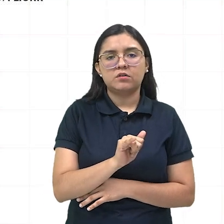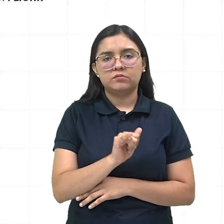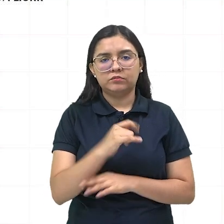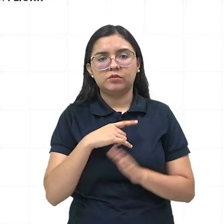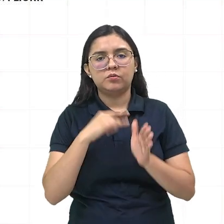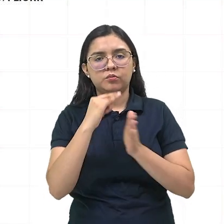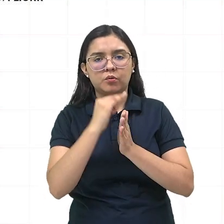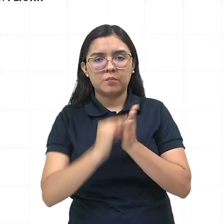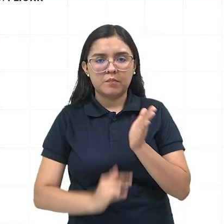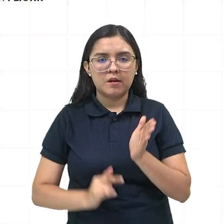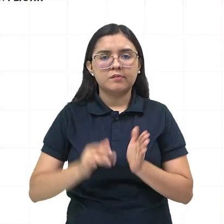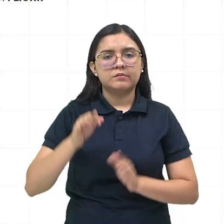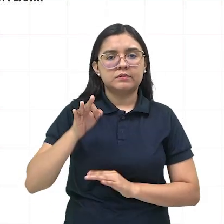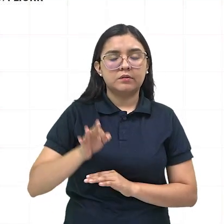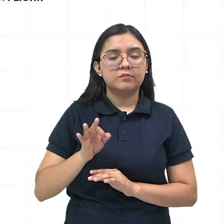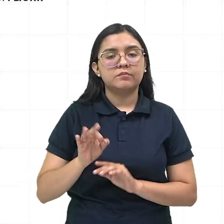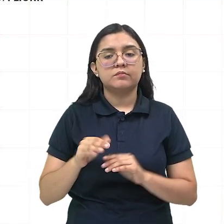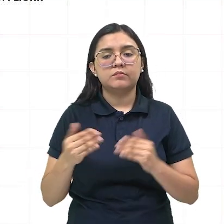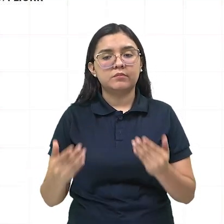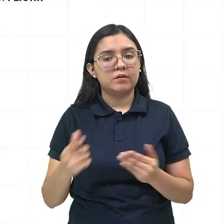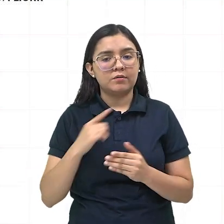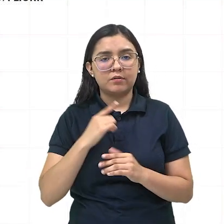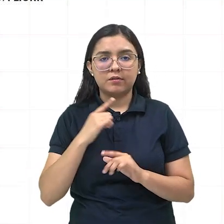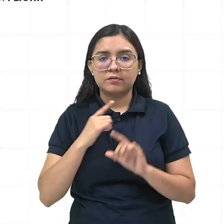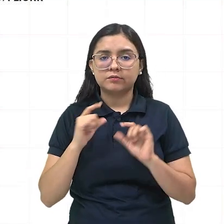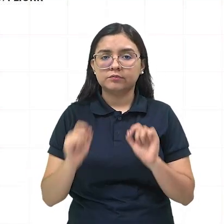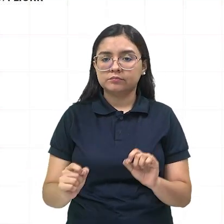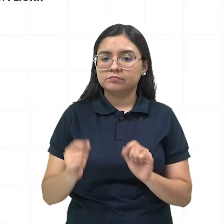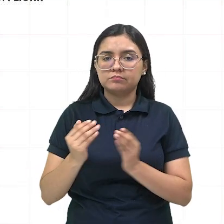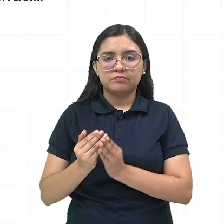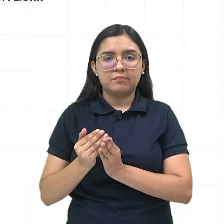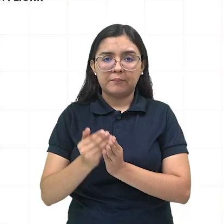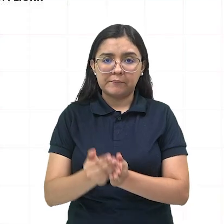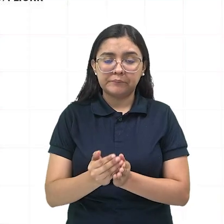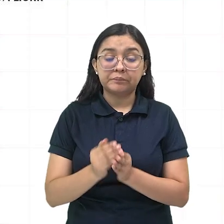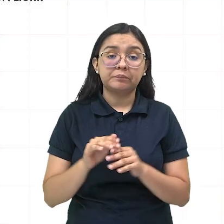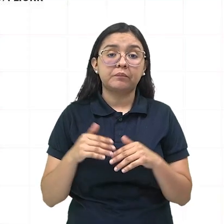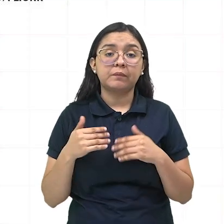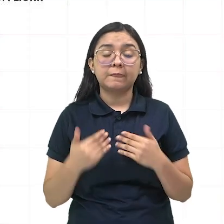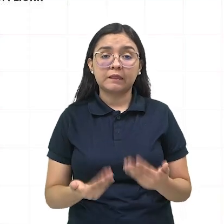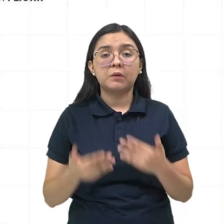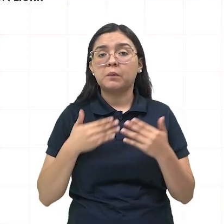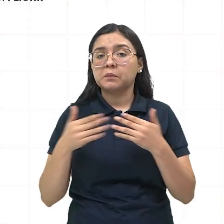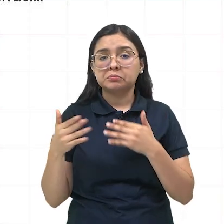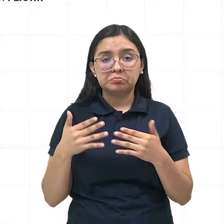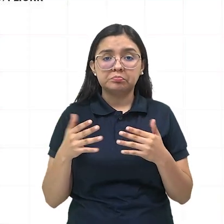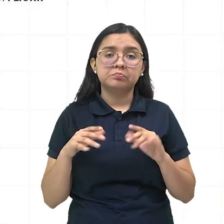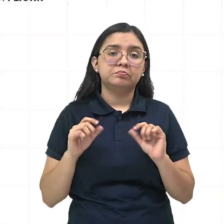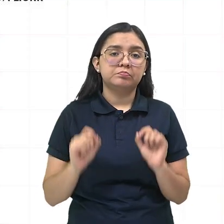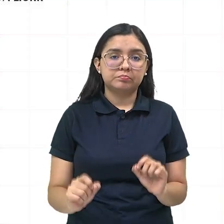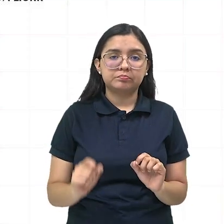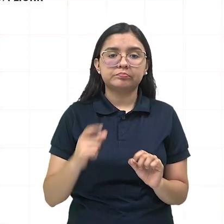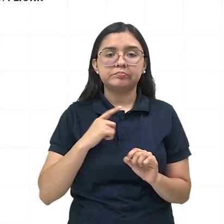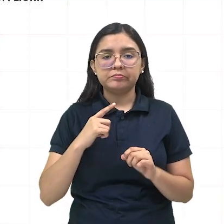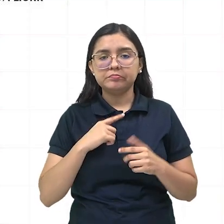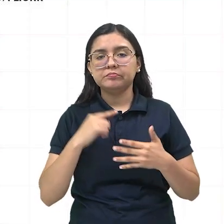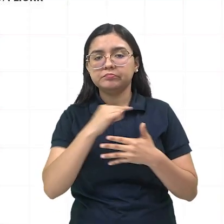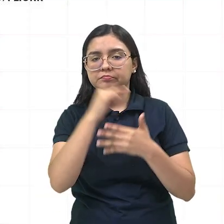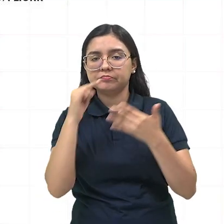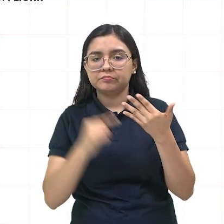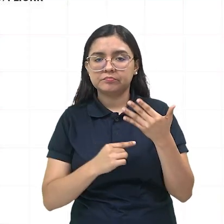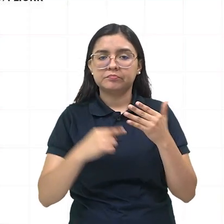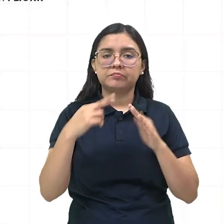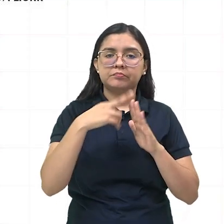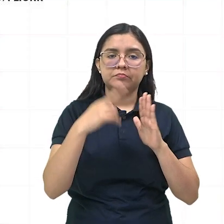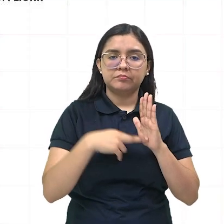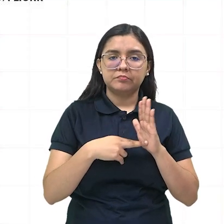passaporte, legalizado e tudo mais. Elas estão indo de qualquer jeito. E isso, hoje em dia, como a gente sabe, envolve um conjunto de regras para as